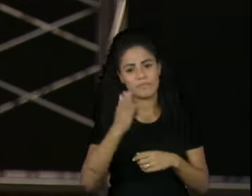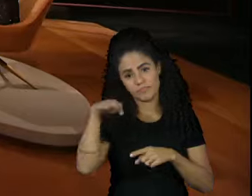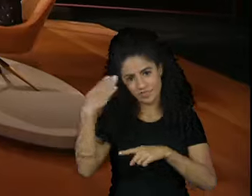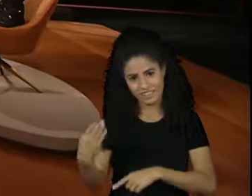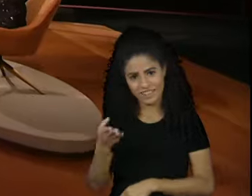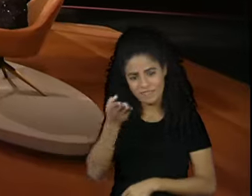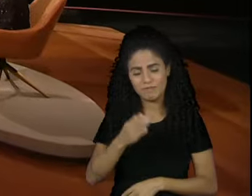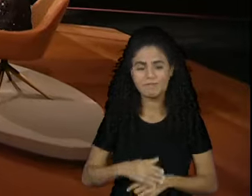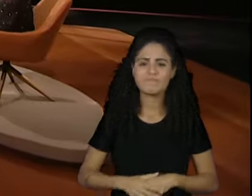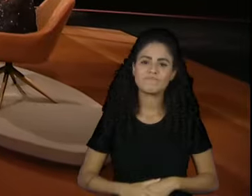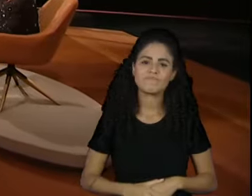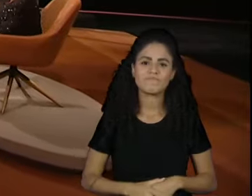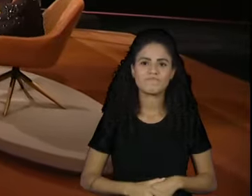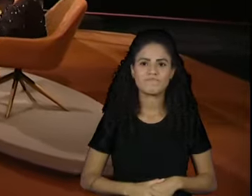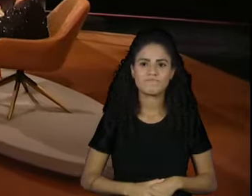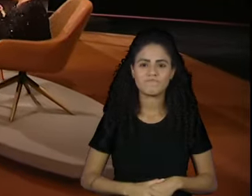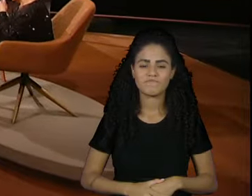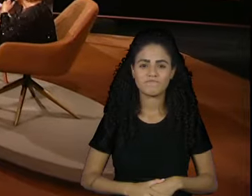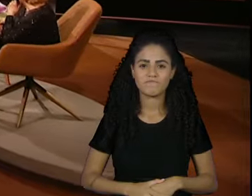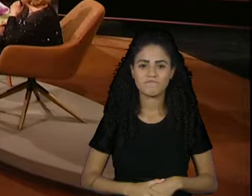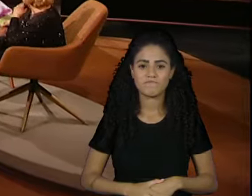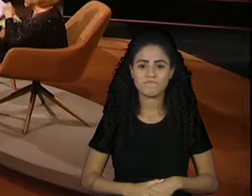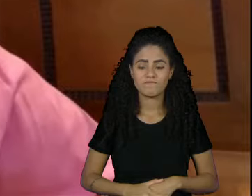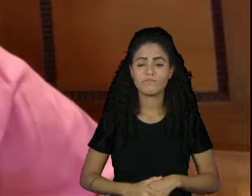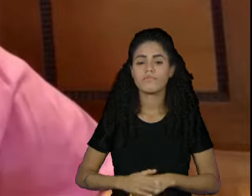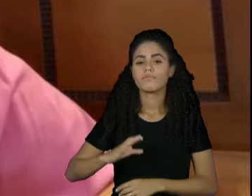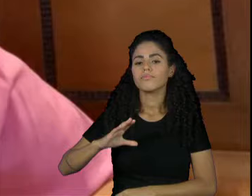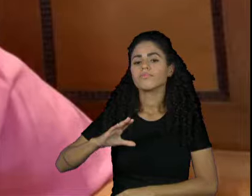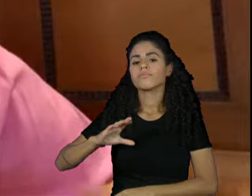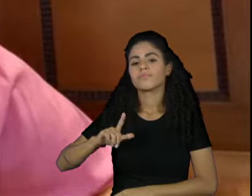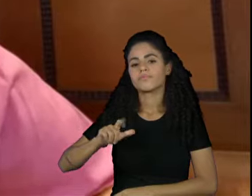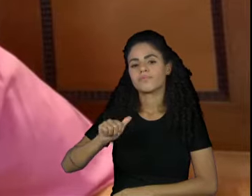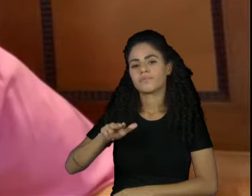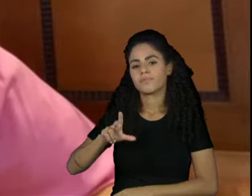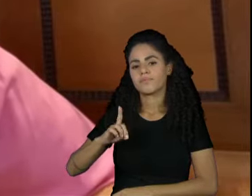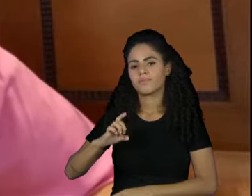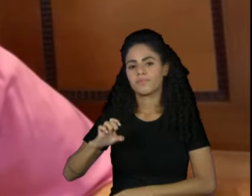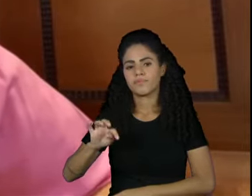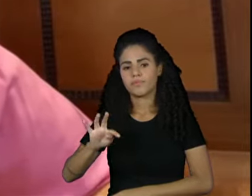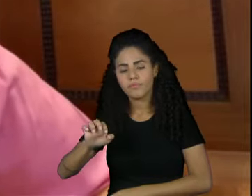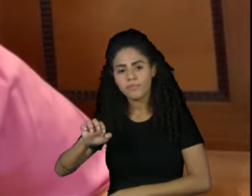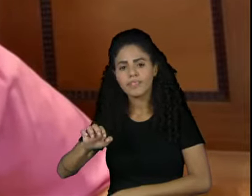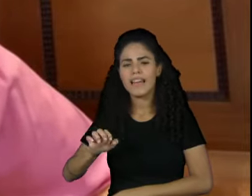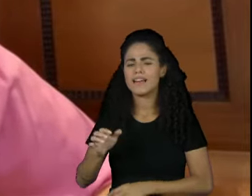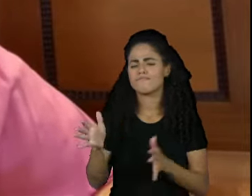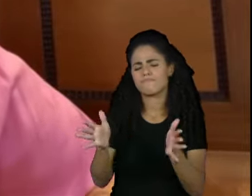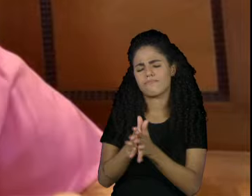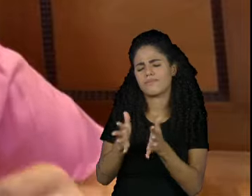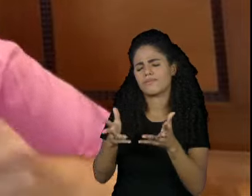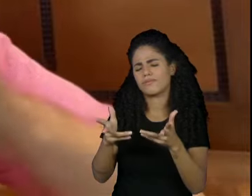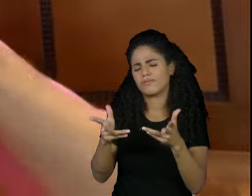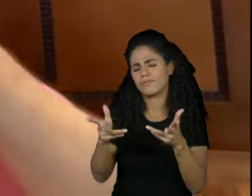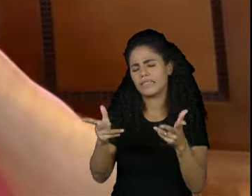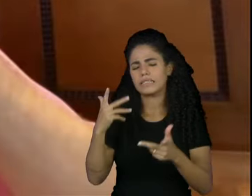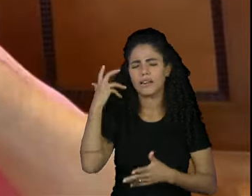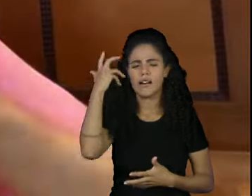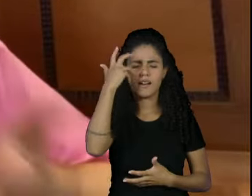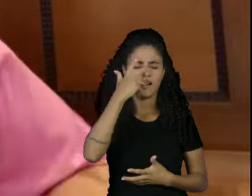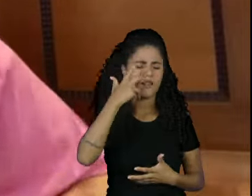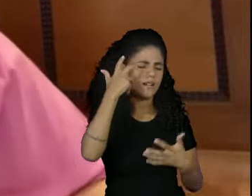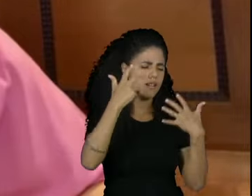é. Não me faça Para chorar. falar da Claudete Soares, eu poderia falar da cantora maravilhosa que ela é, da